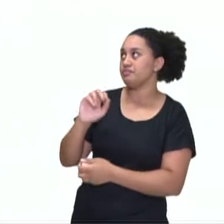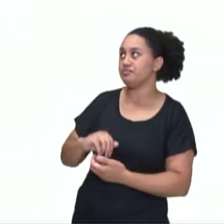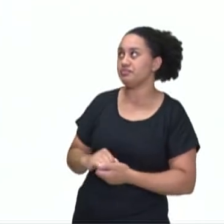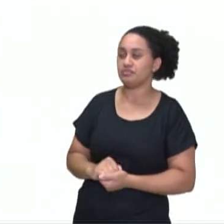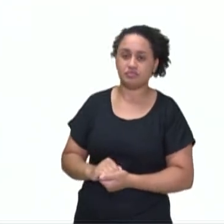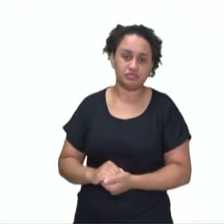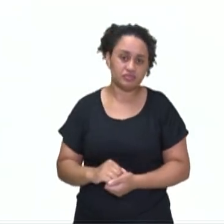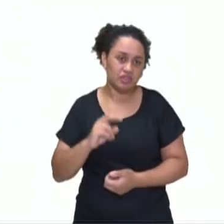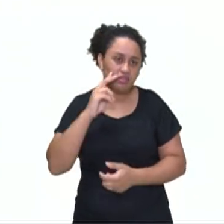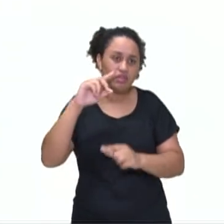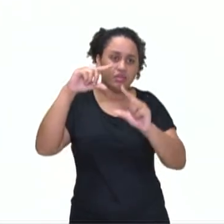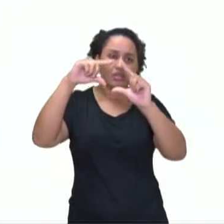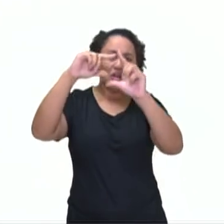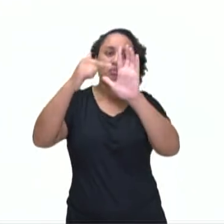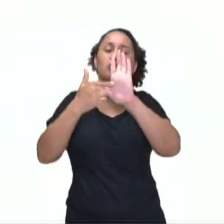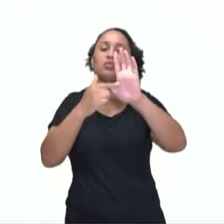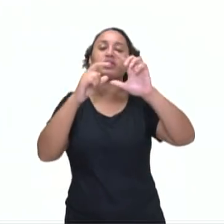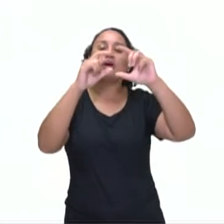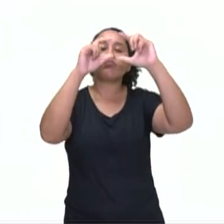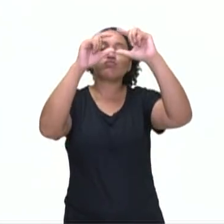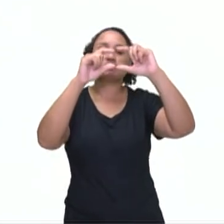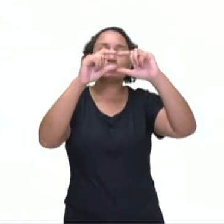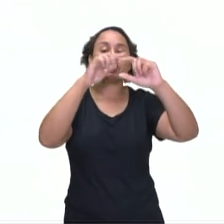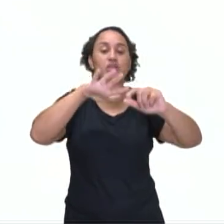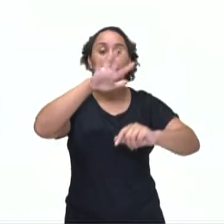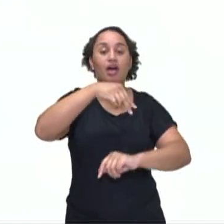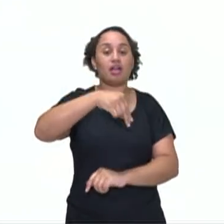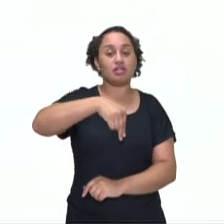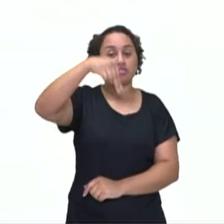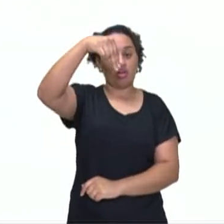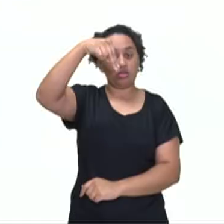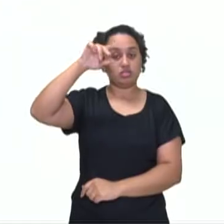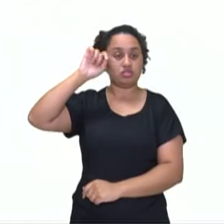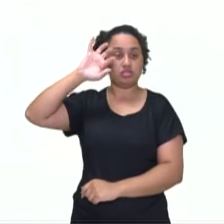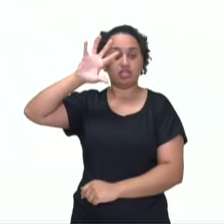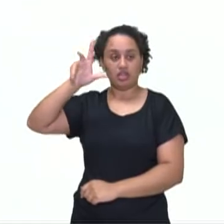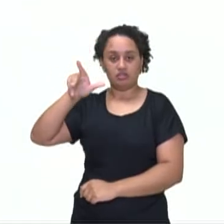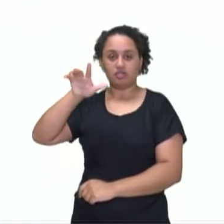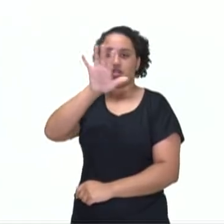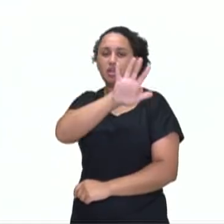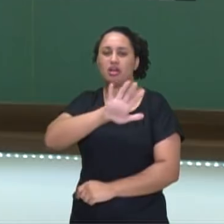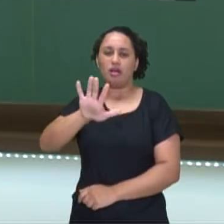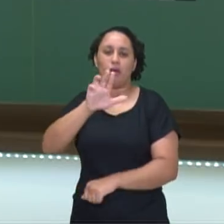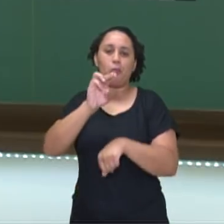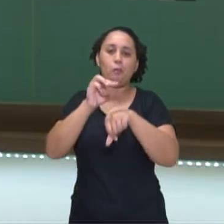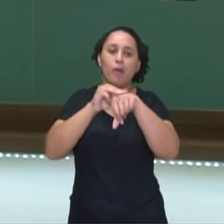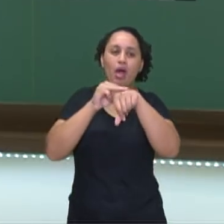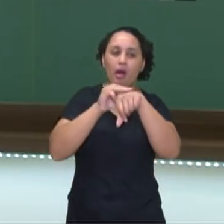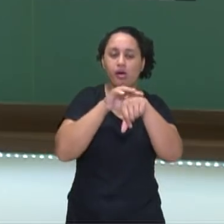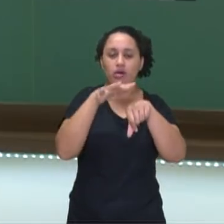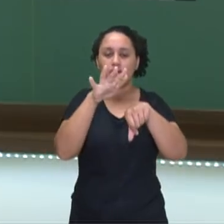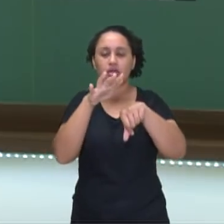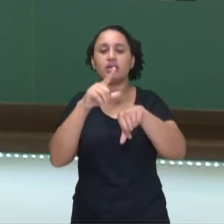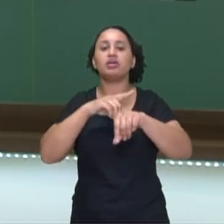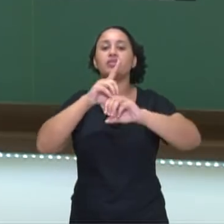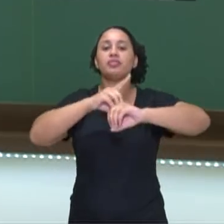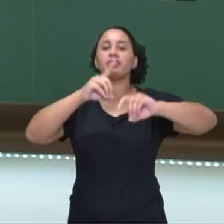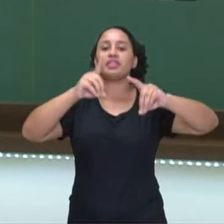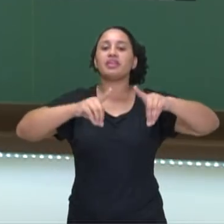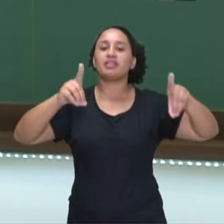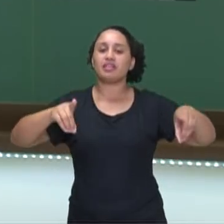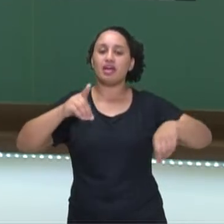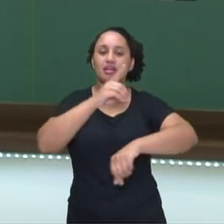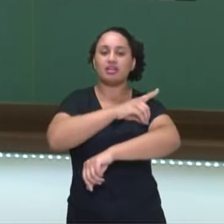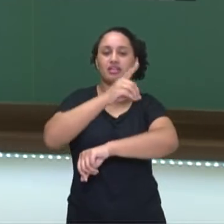estamos falando da parte mais ao norte da África. Aqui de marrom, onde mais ou menos fica o deserto do